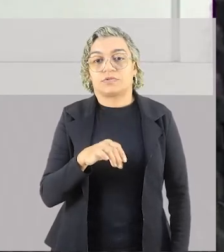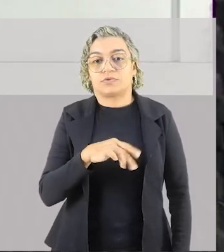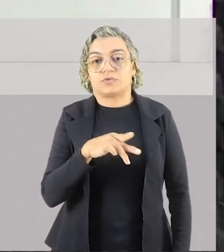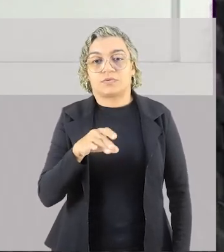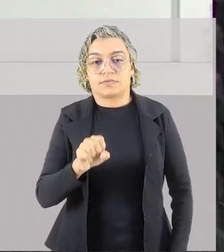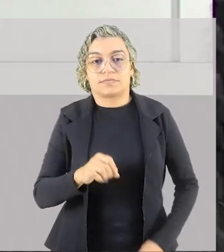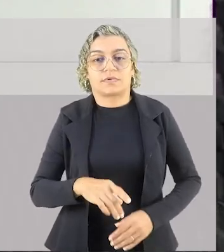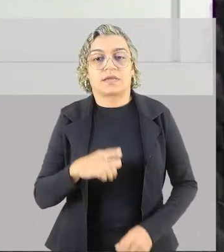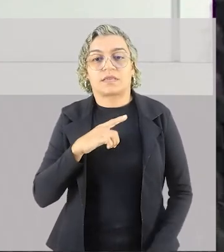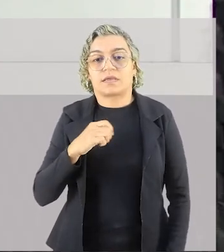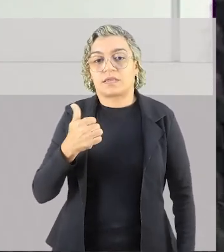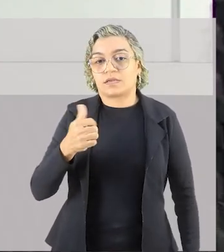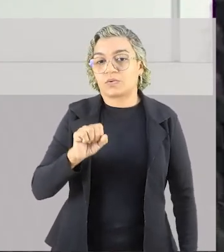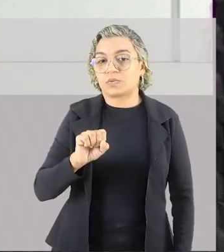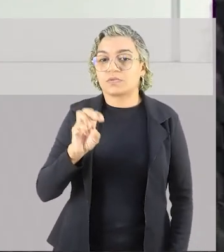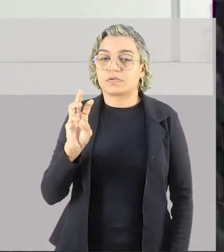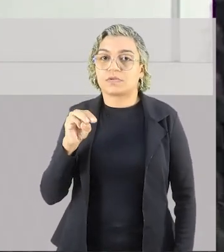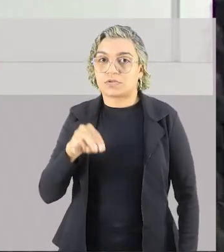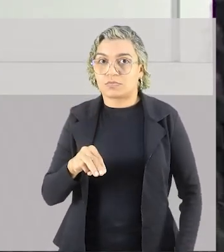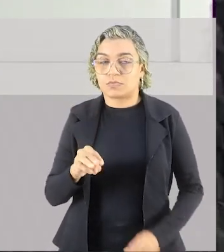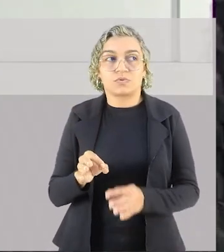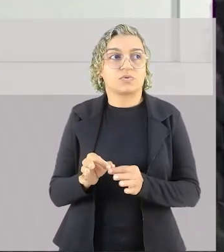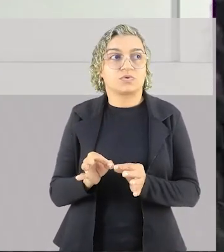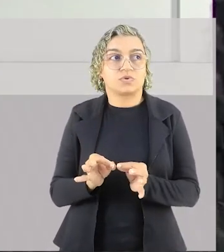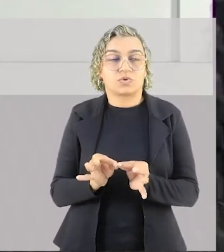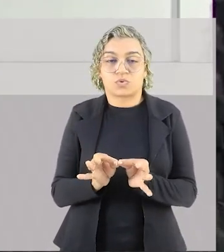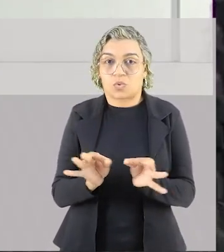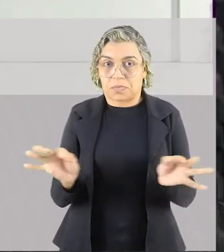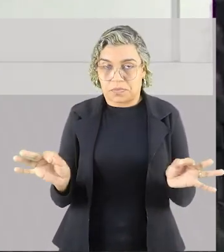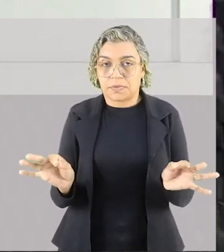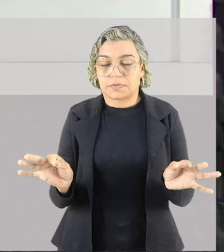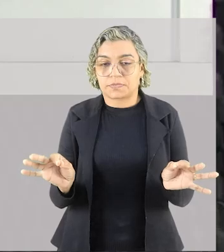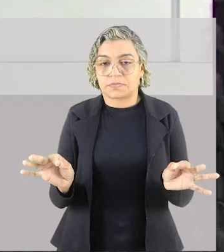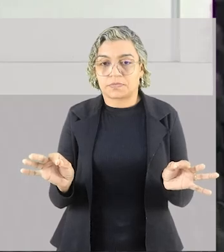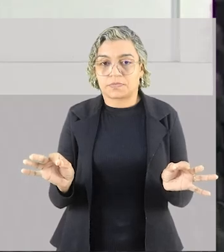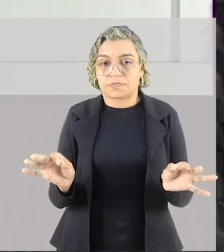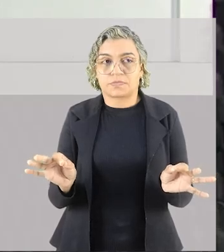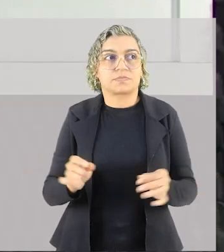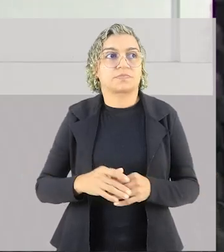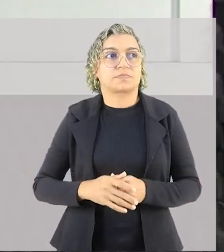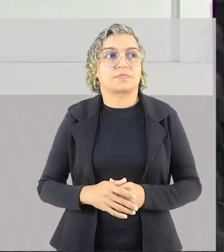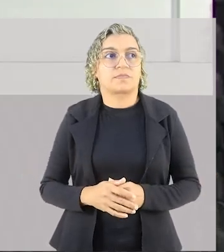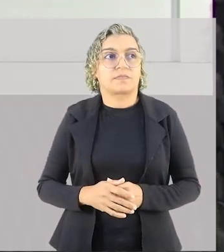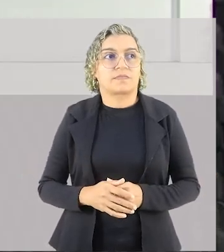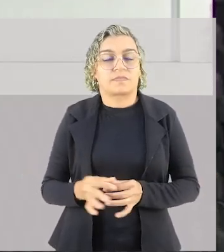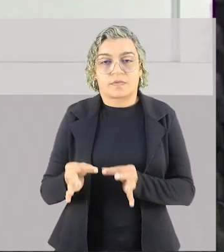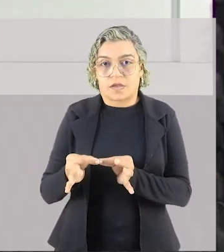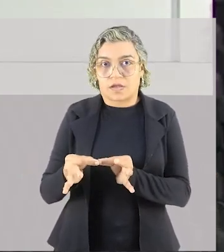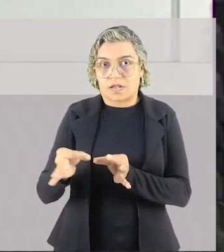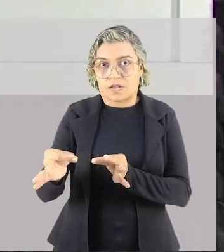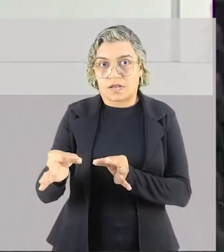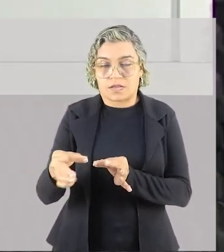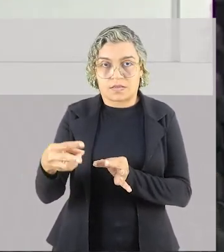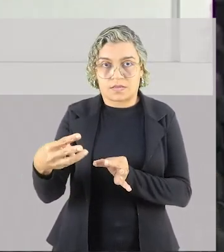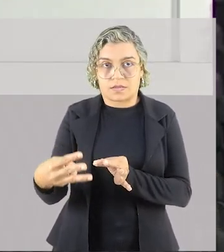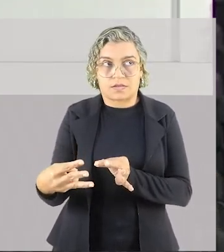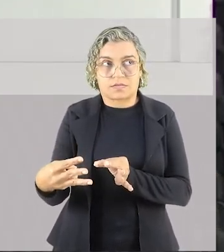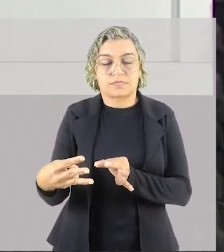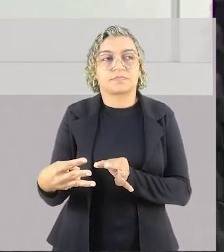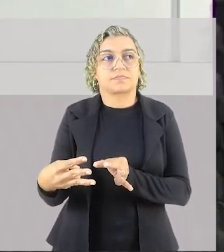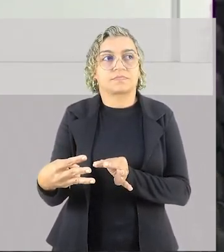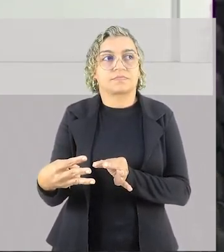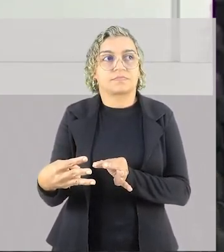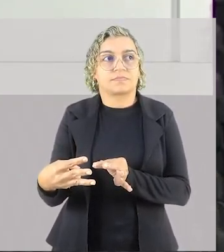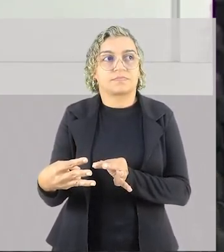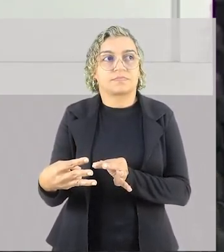comprimento, 18 centímetros de comprimento, ele tem 3 centímetros de largura e ele tem 4 centímetros